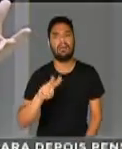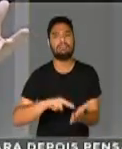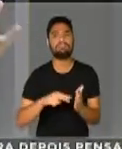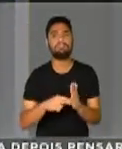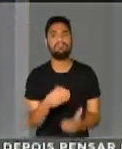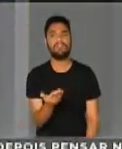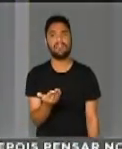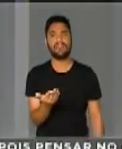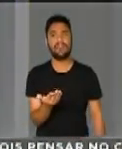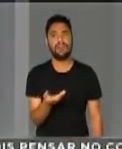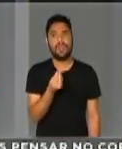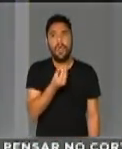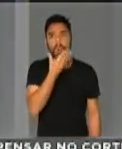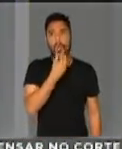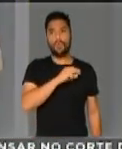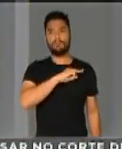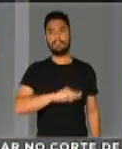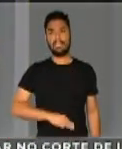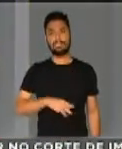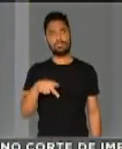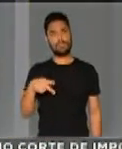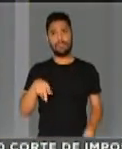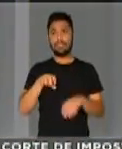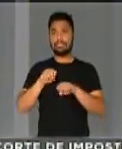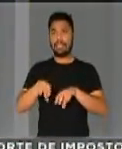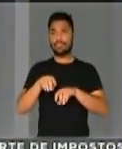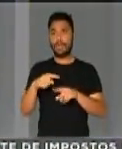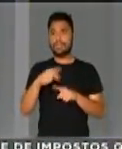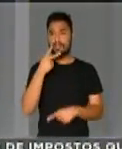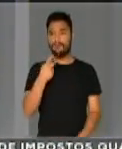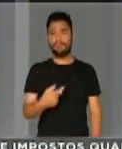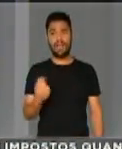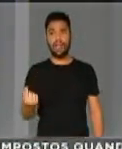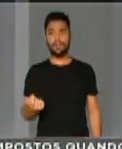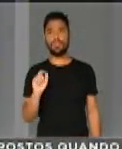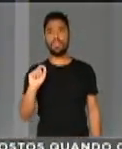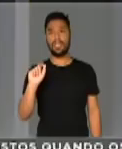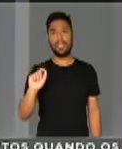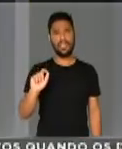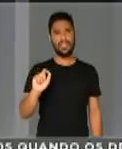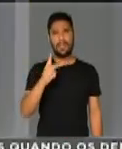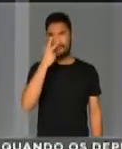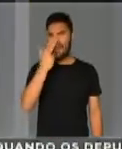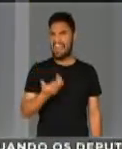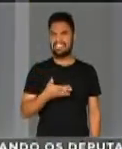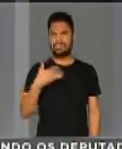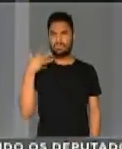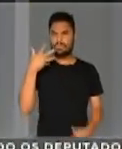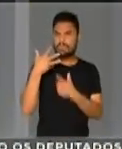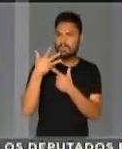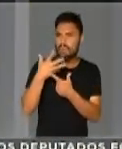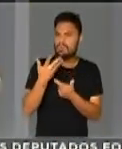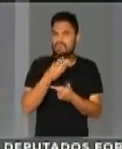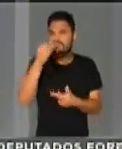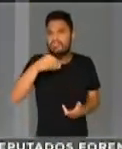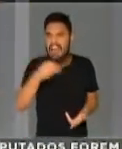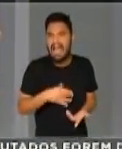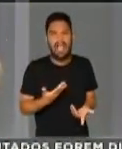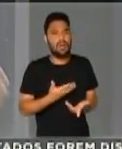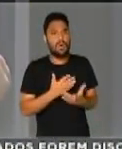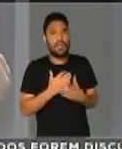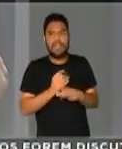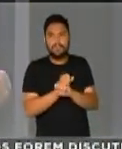balbúrdia? Como é que um ministro da Educação consegue ter uma fala tão torpe, tão desqualificada,